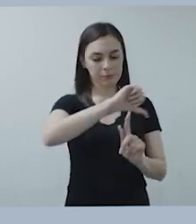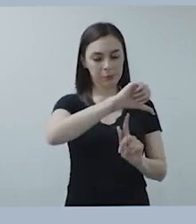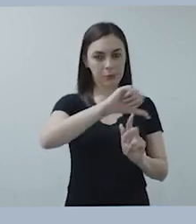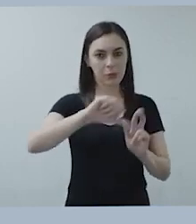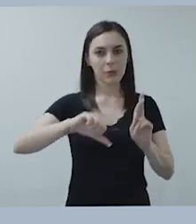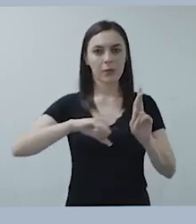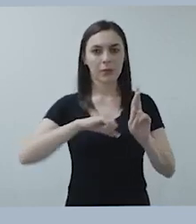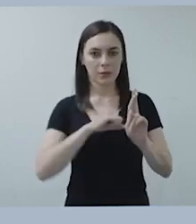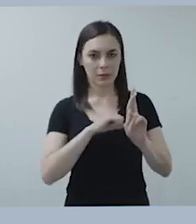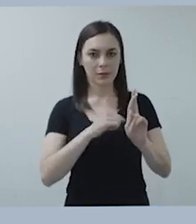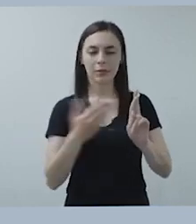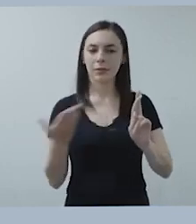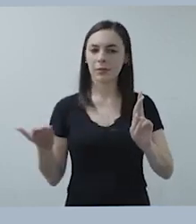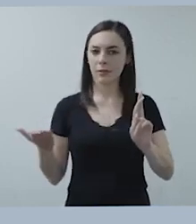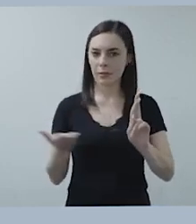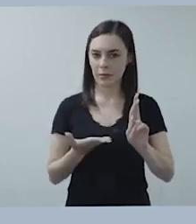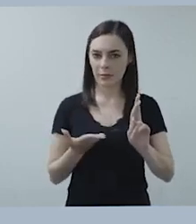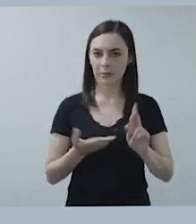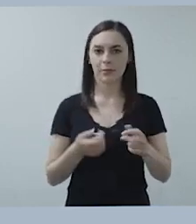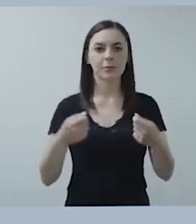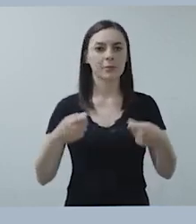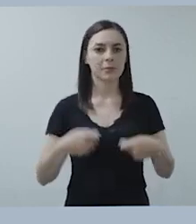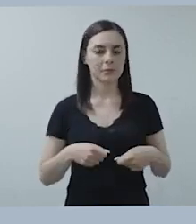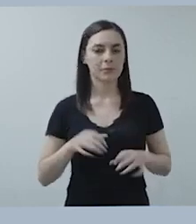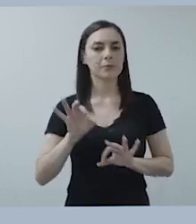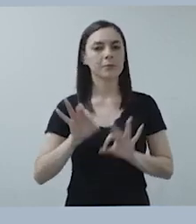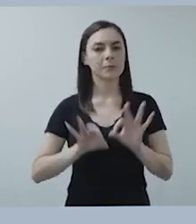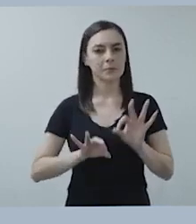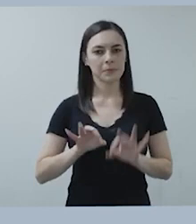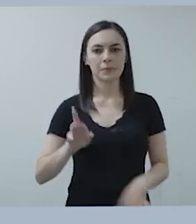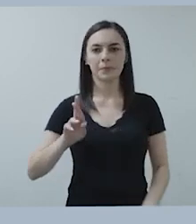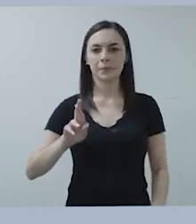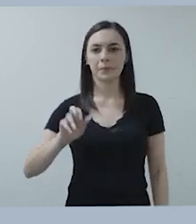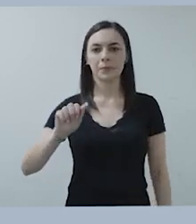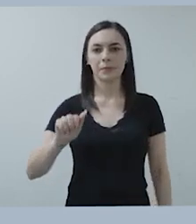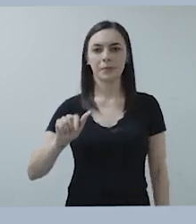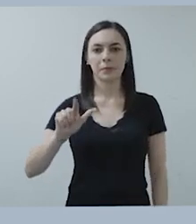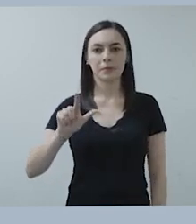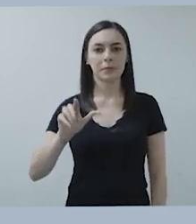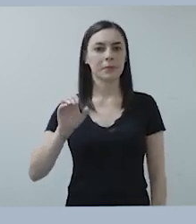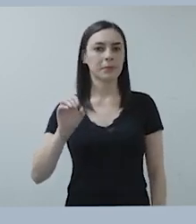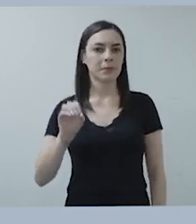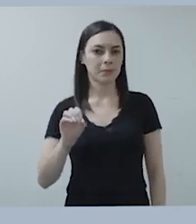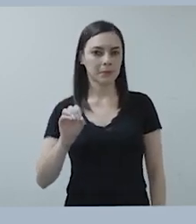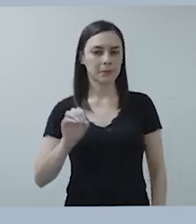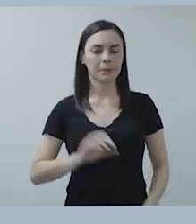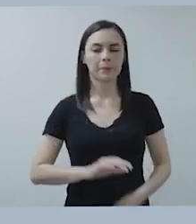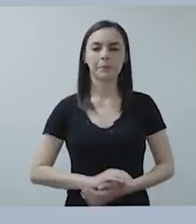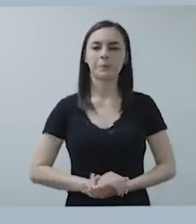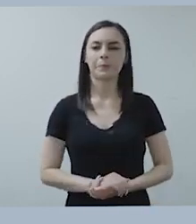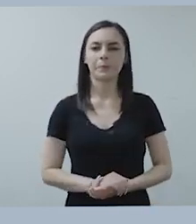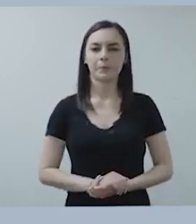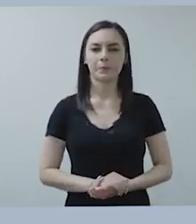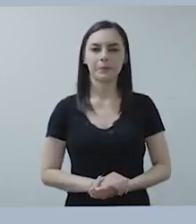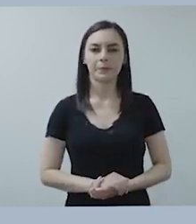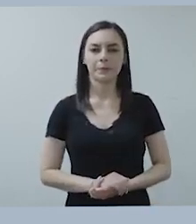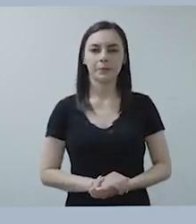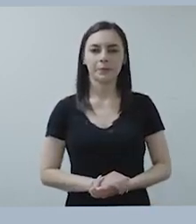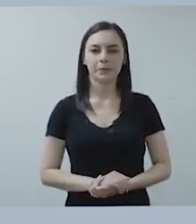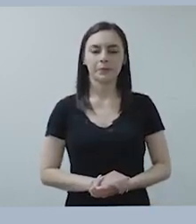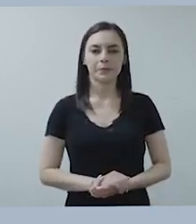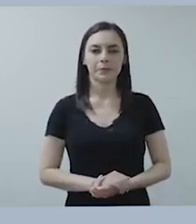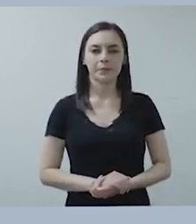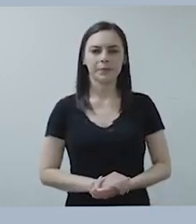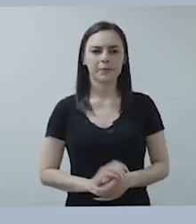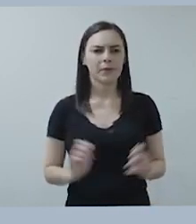formar galo. Agora, nós temos o R para formar ralo. E será